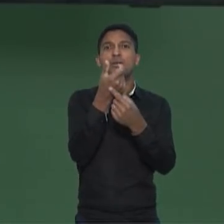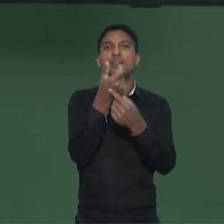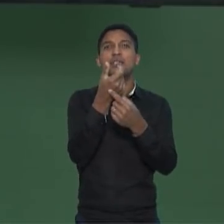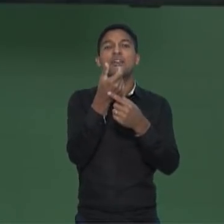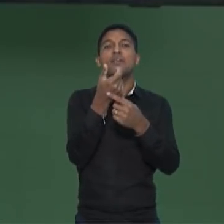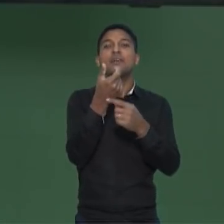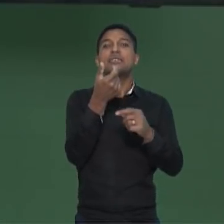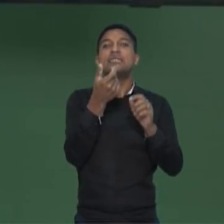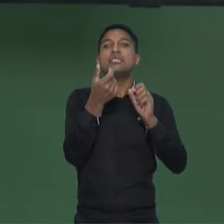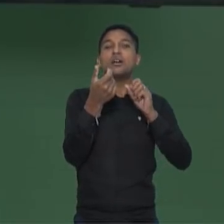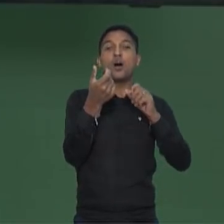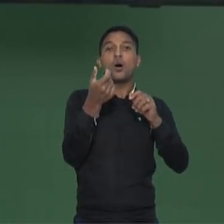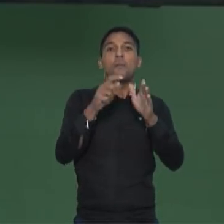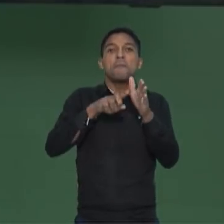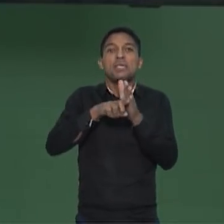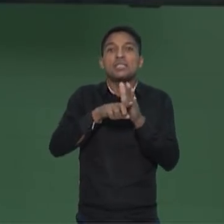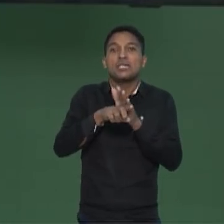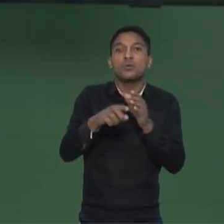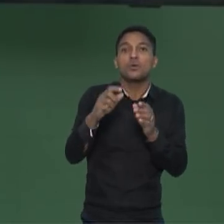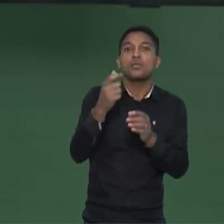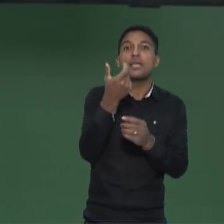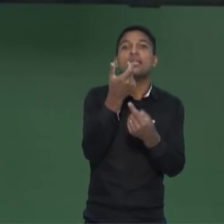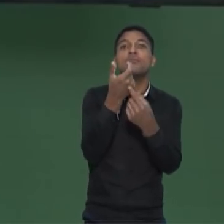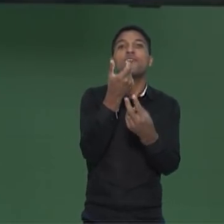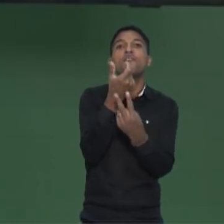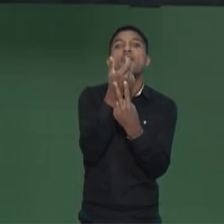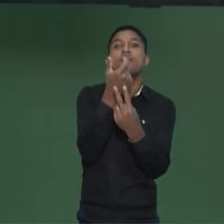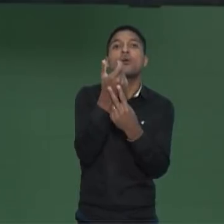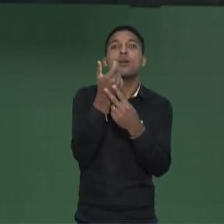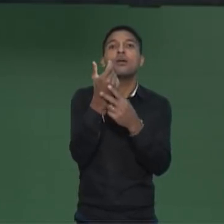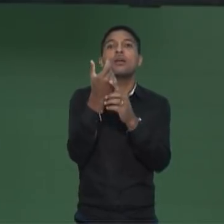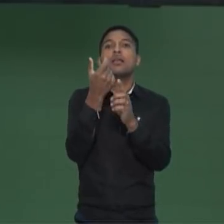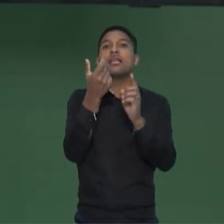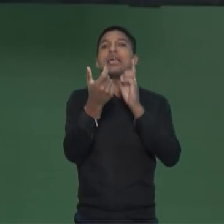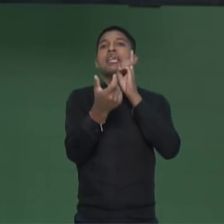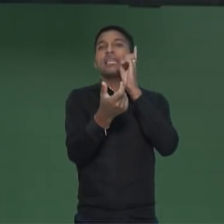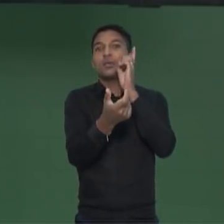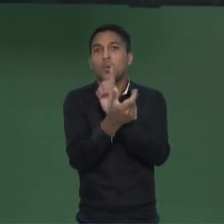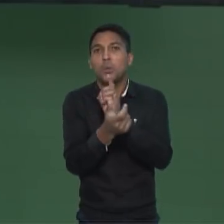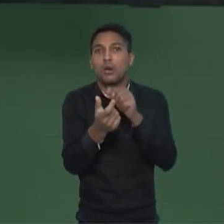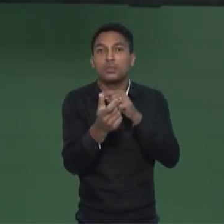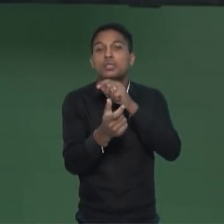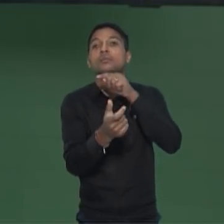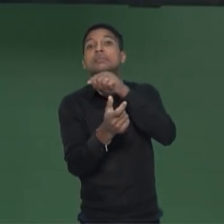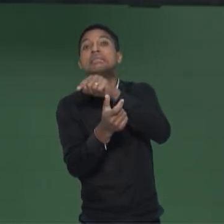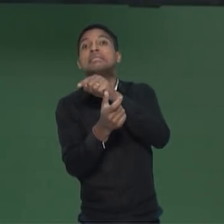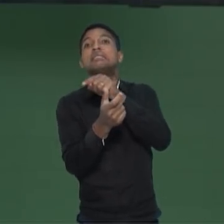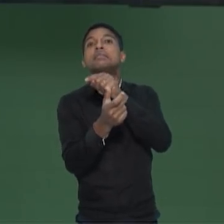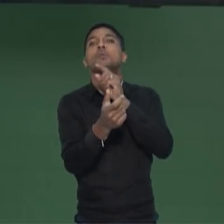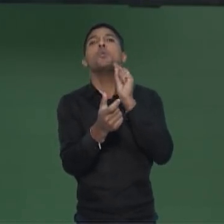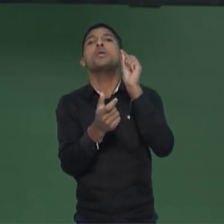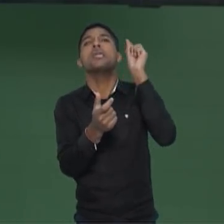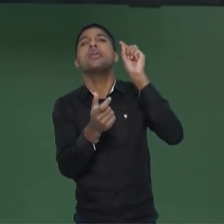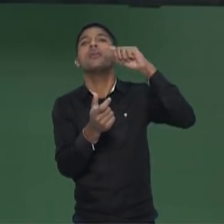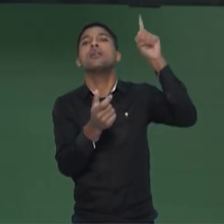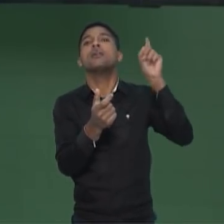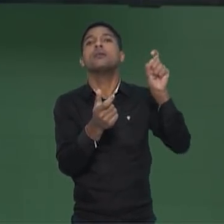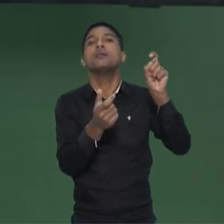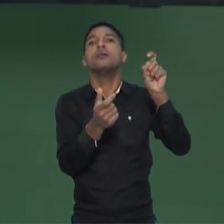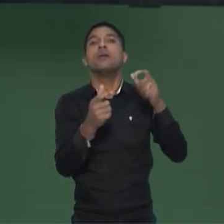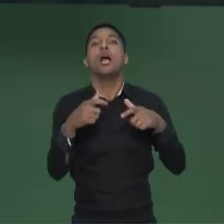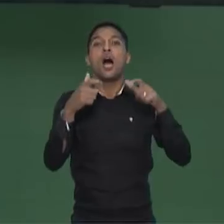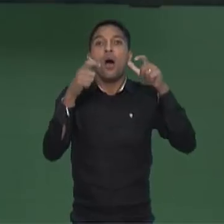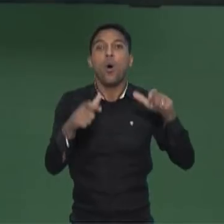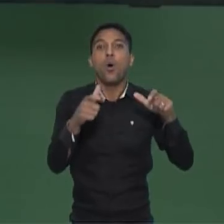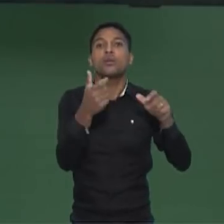mensagem. Pesquisadores encontram. Você ficaria esperando o que eles encontraram, onde eles encontraram,